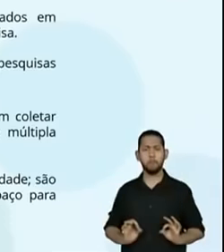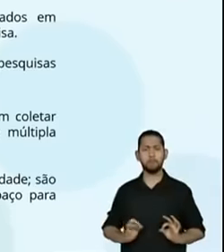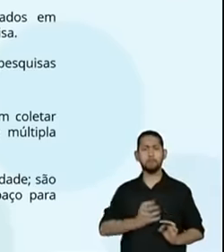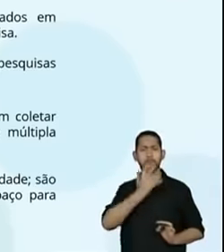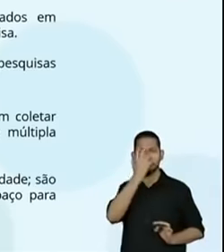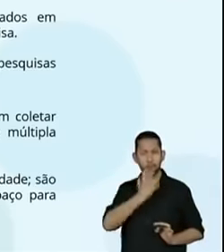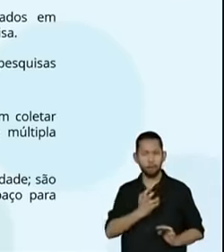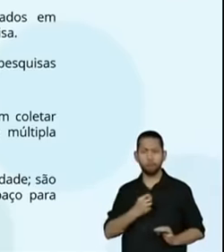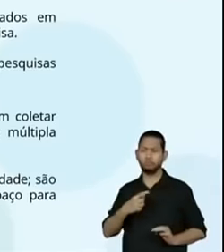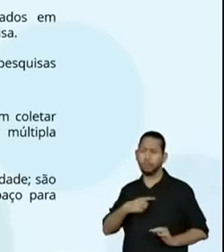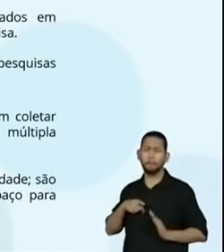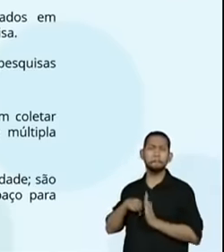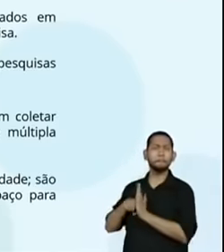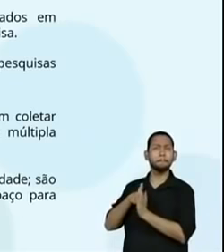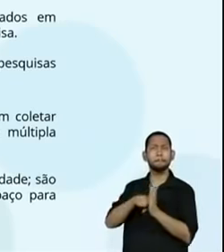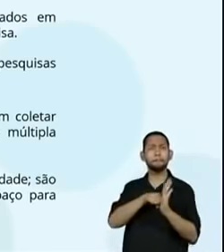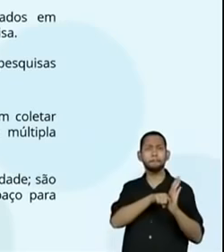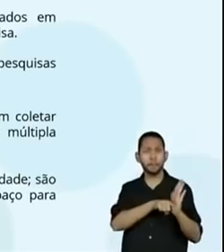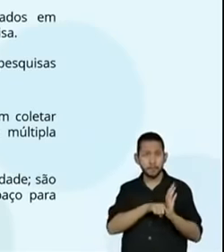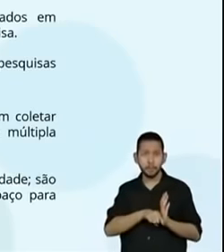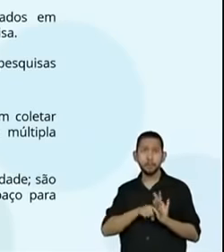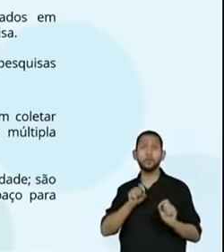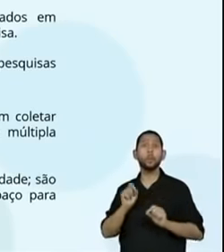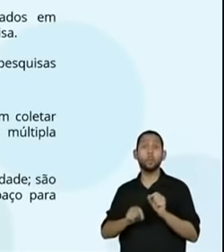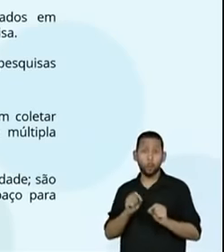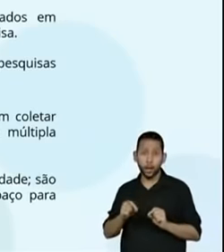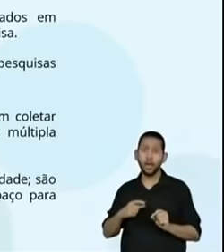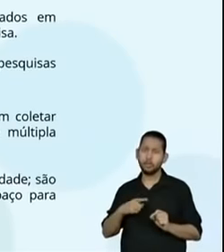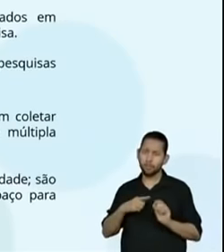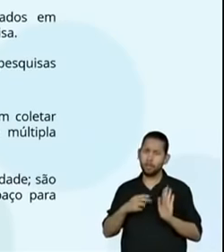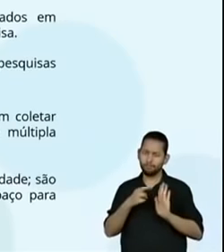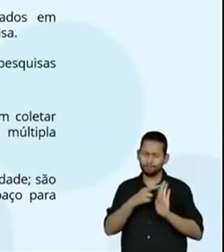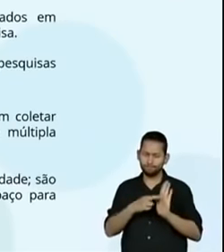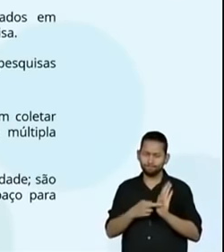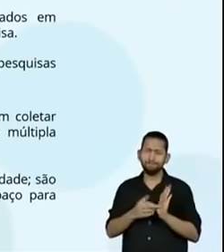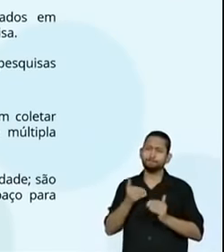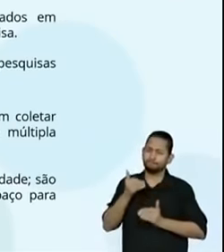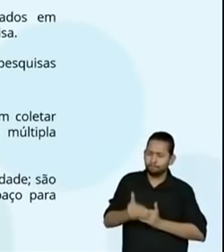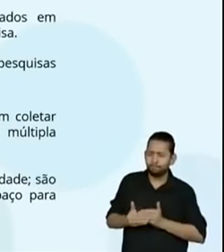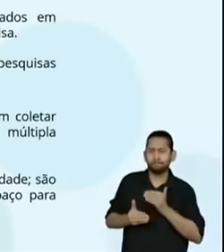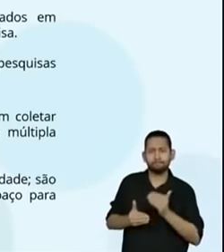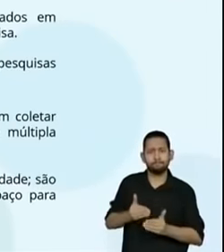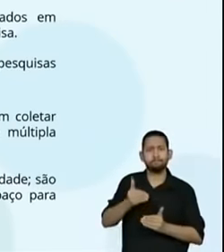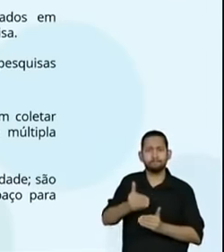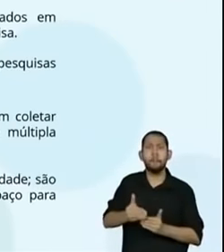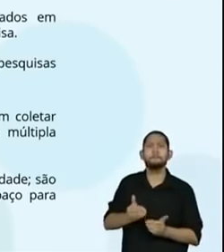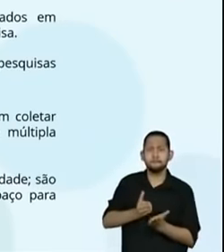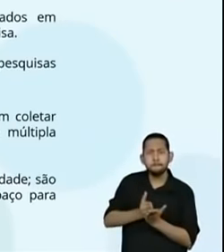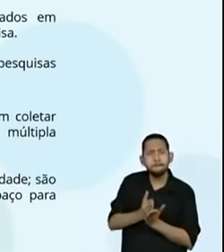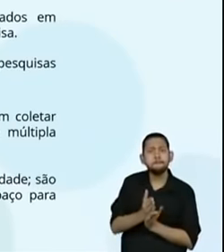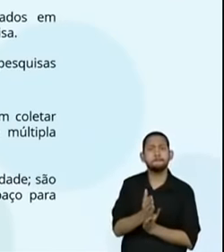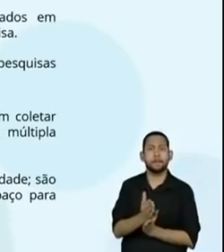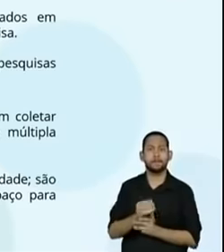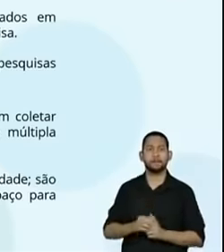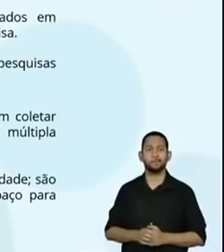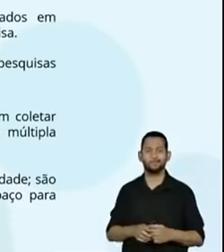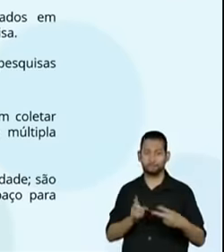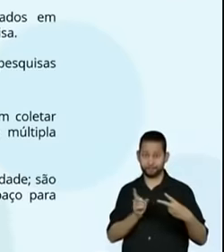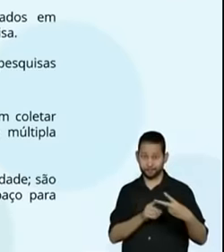os tipos de pesquisas que se baseiam em procedimentos científicos, né? Tem a